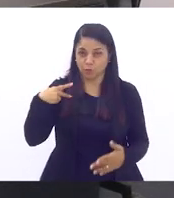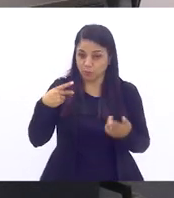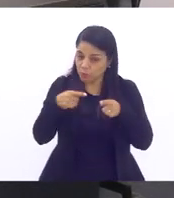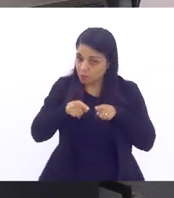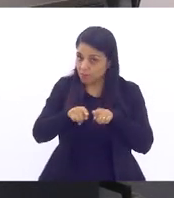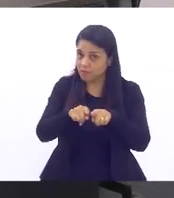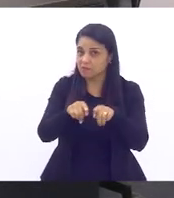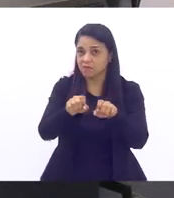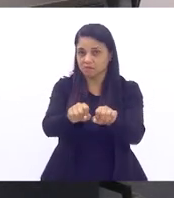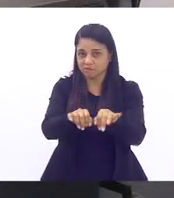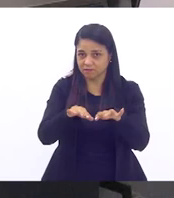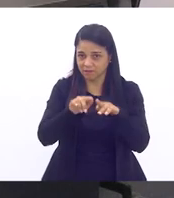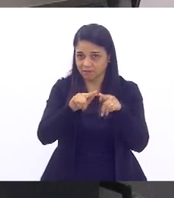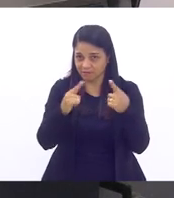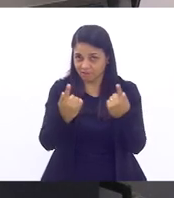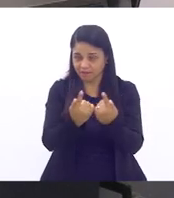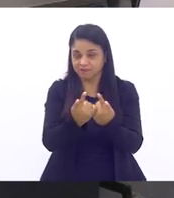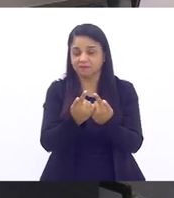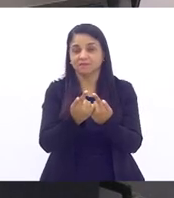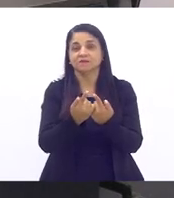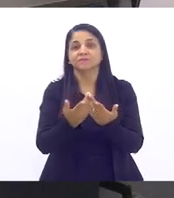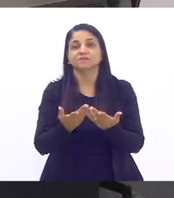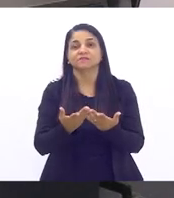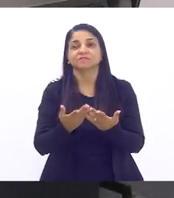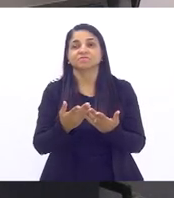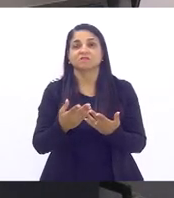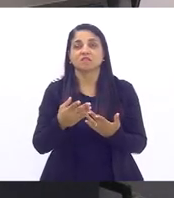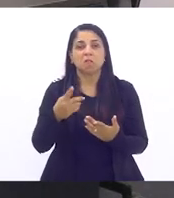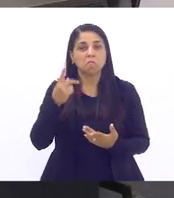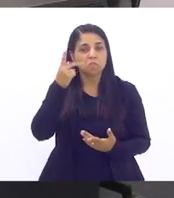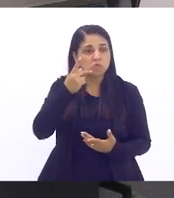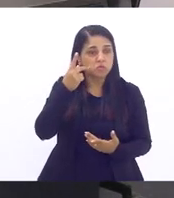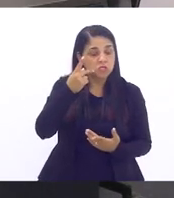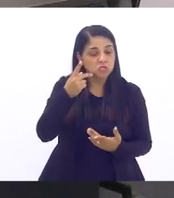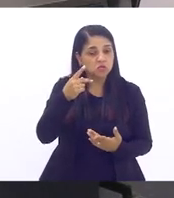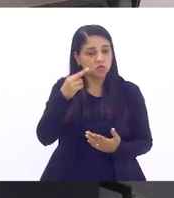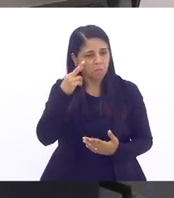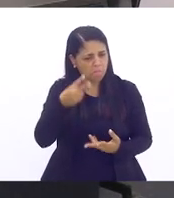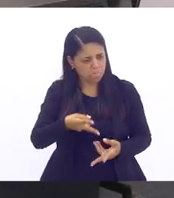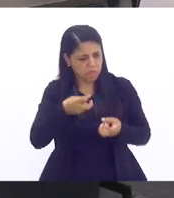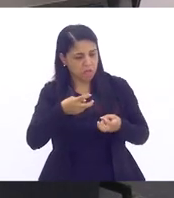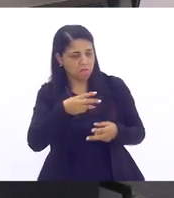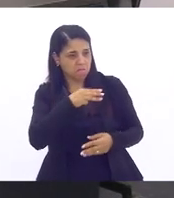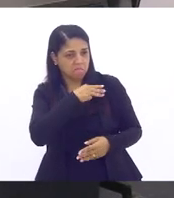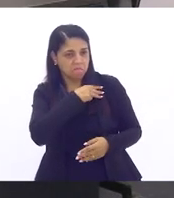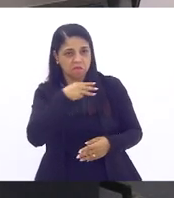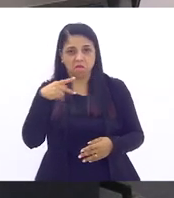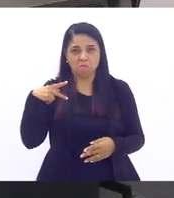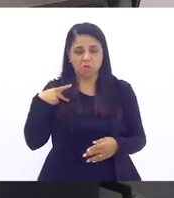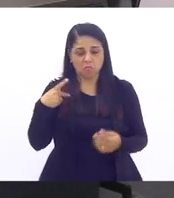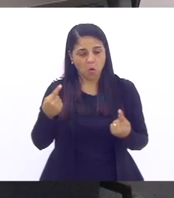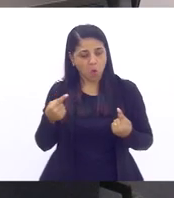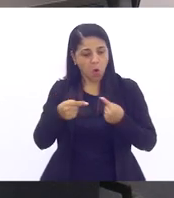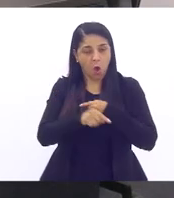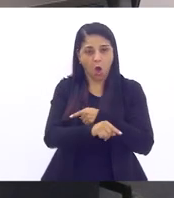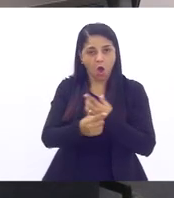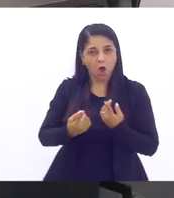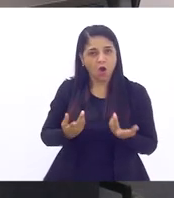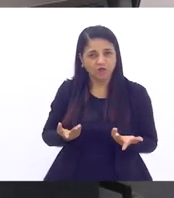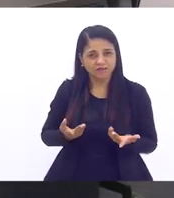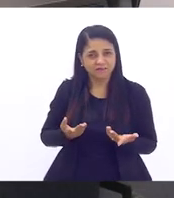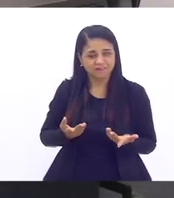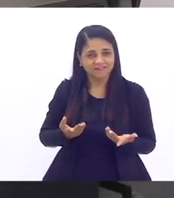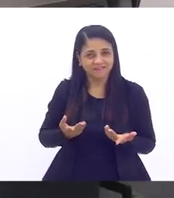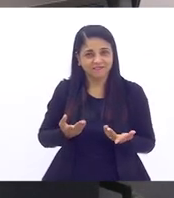e da Assembleia Legislativa muitos políticos enxergam Às vezes o Ministério Público como seu antagônico muitas vezes como seu a voz